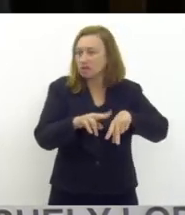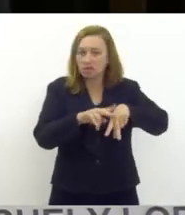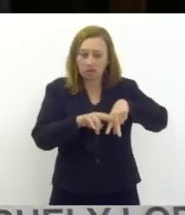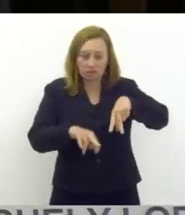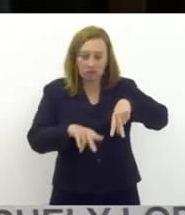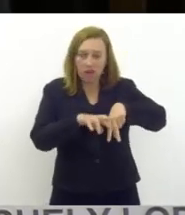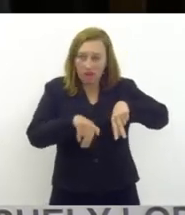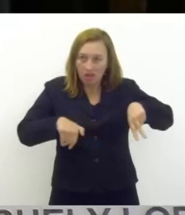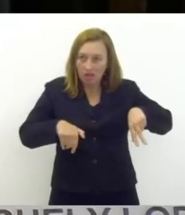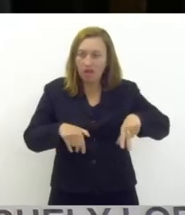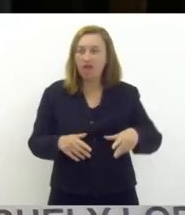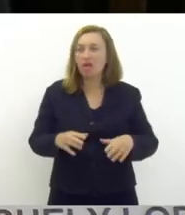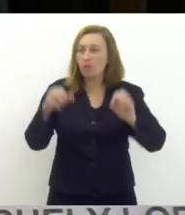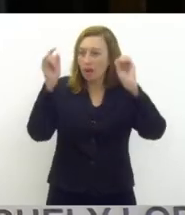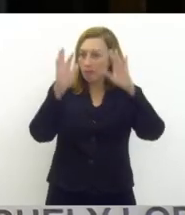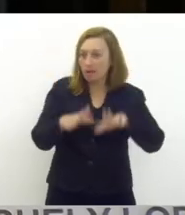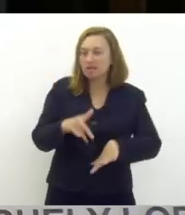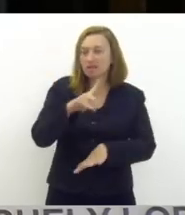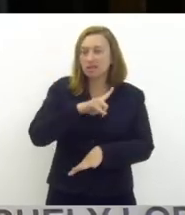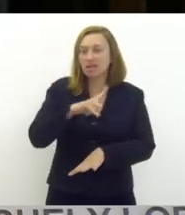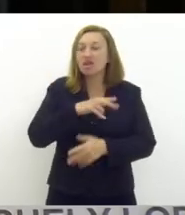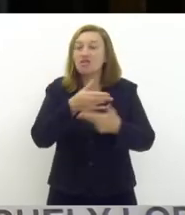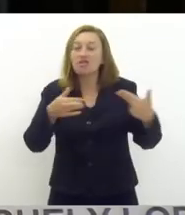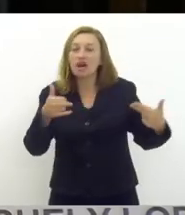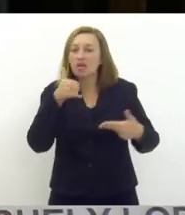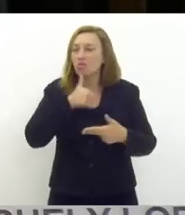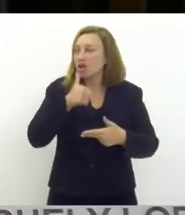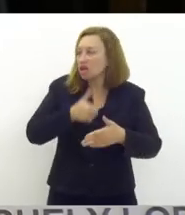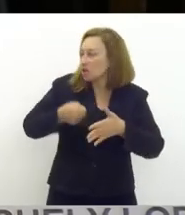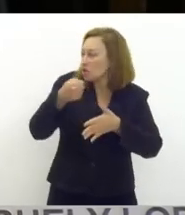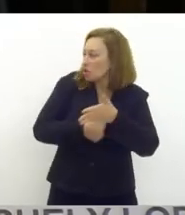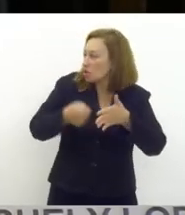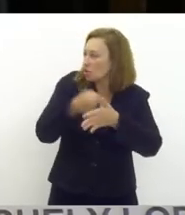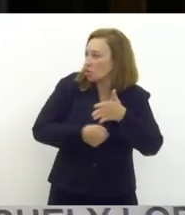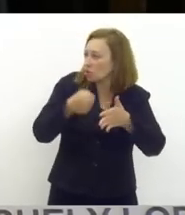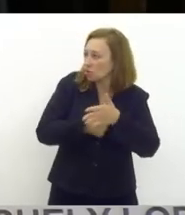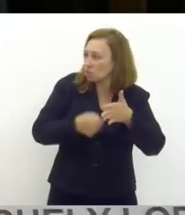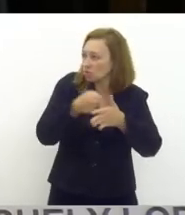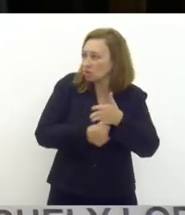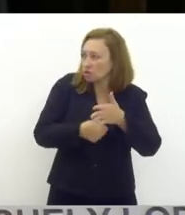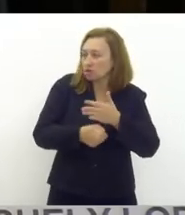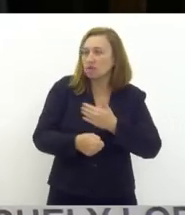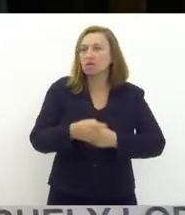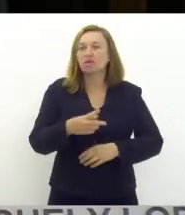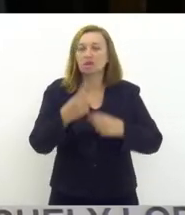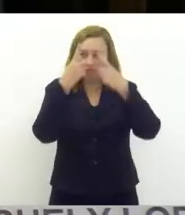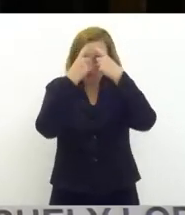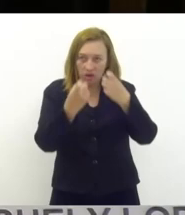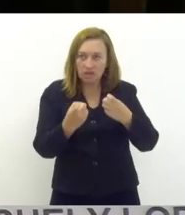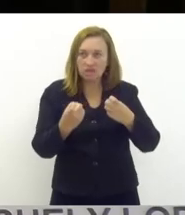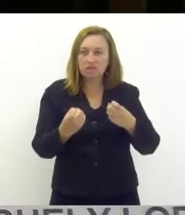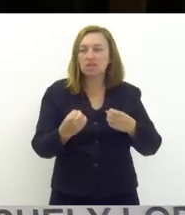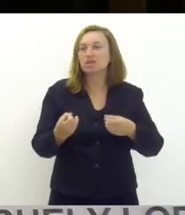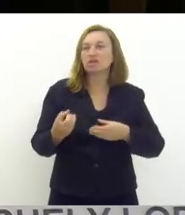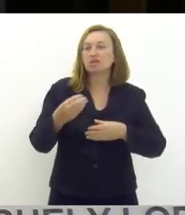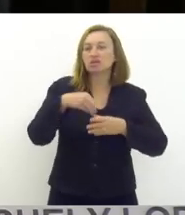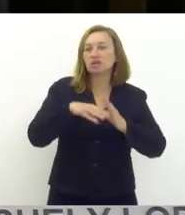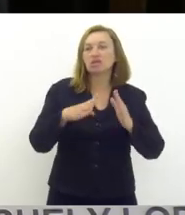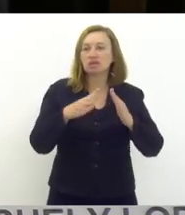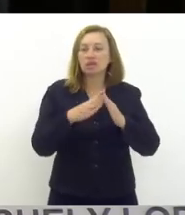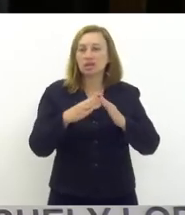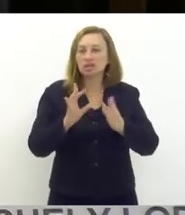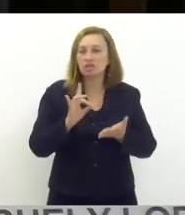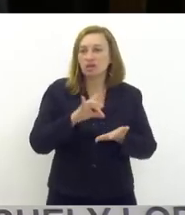benção ter uma mulher ou muitas mulheres que lutam para que a violência doméstica Deixe de ser uma realidade queremos sim a